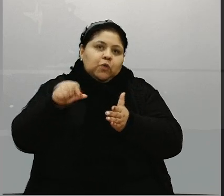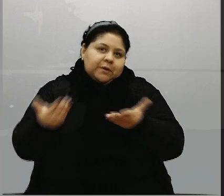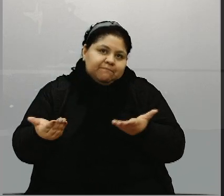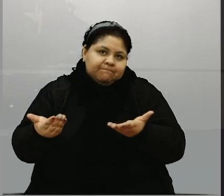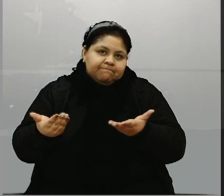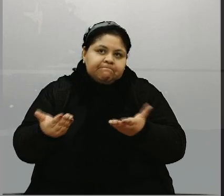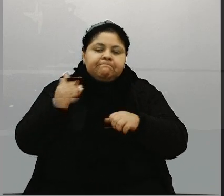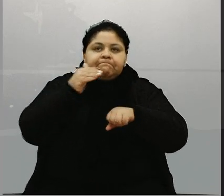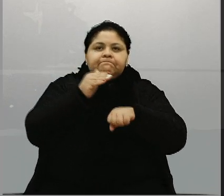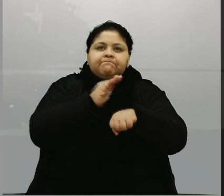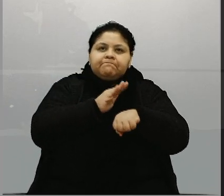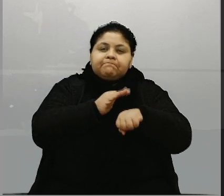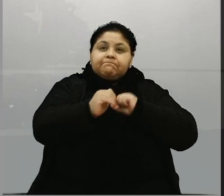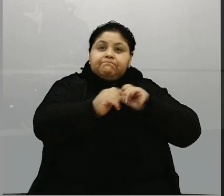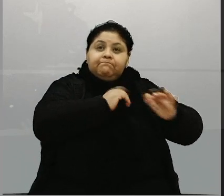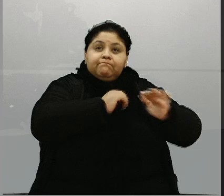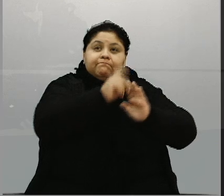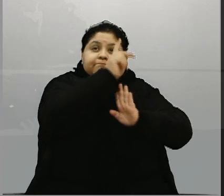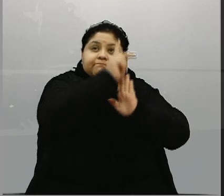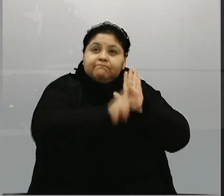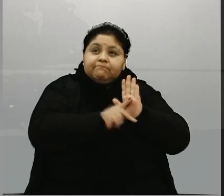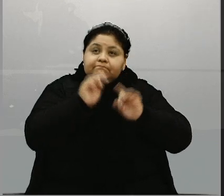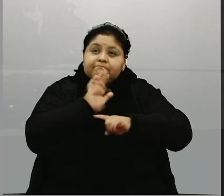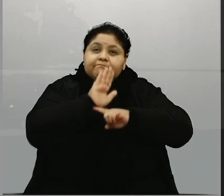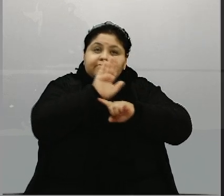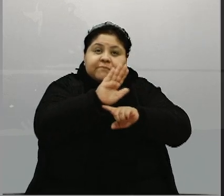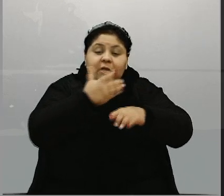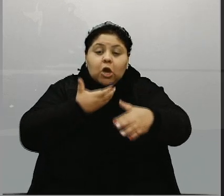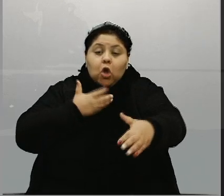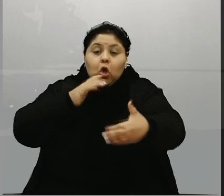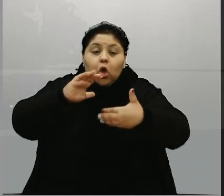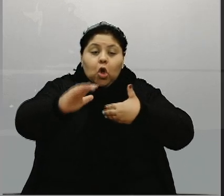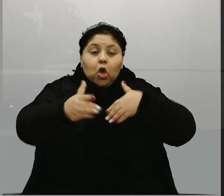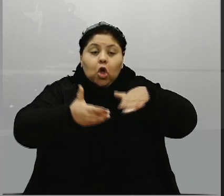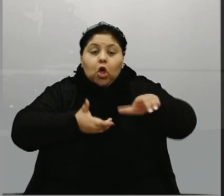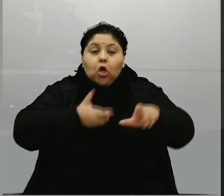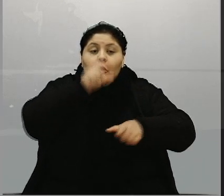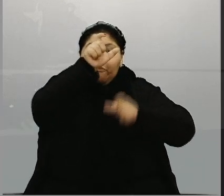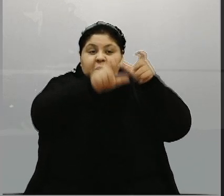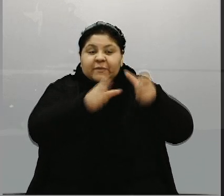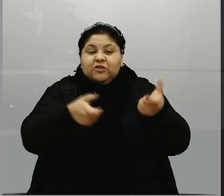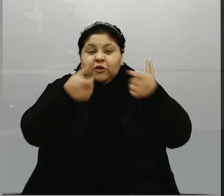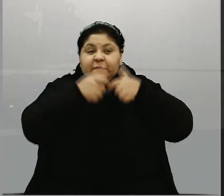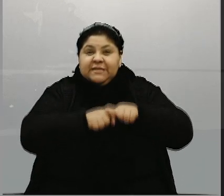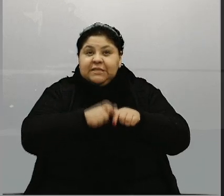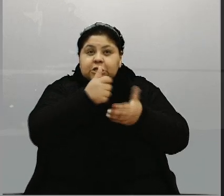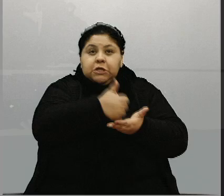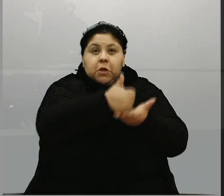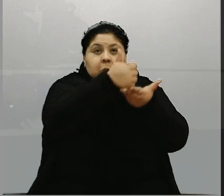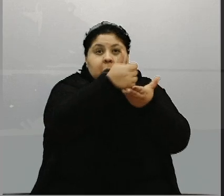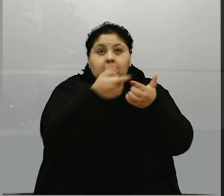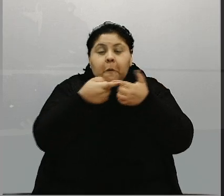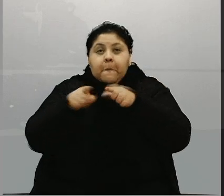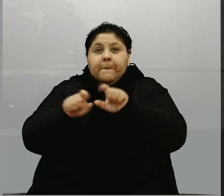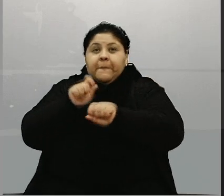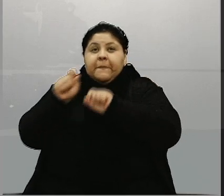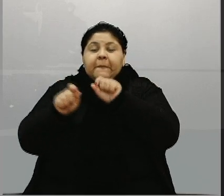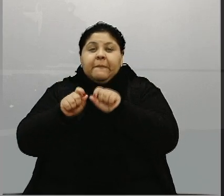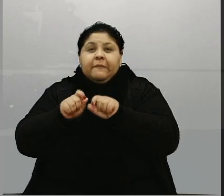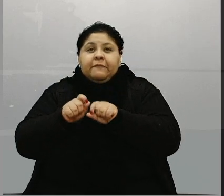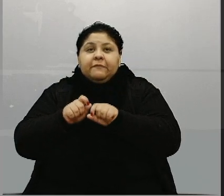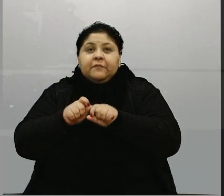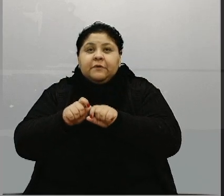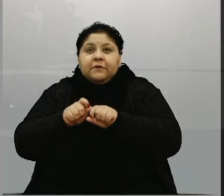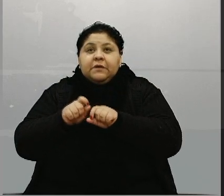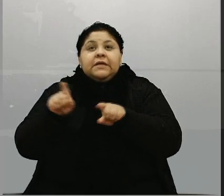Nos movemos nesse projeto buscando agir com empatia tanto para quem precisa de um socorro como por aquele que